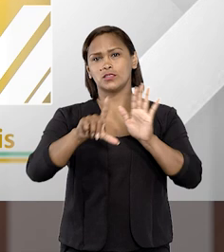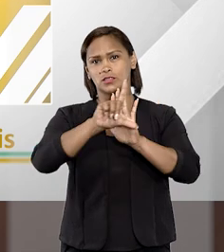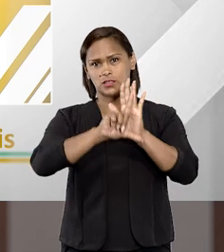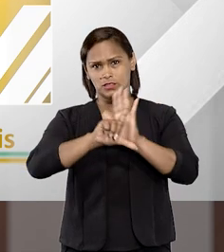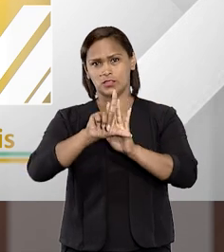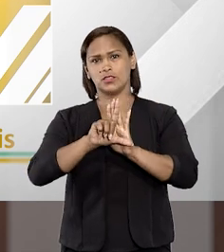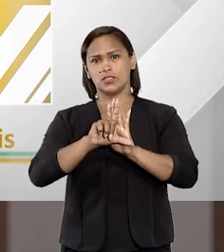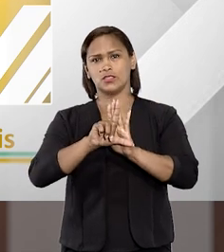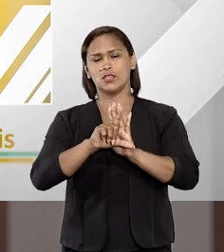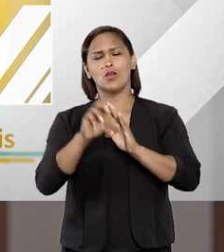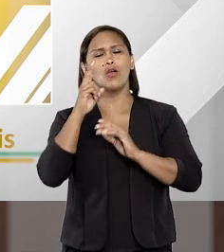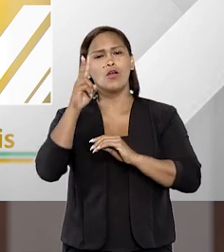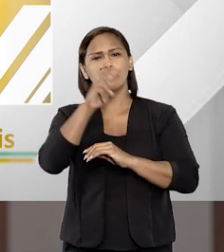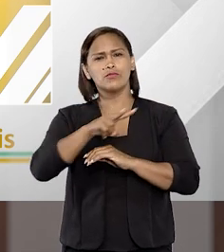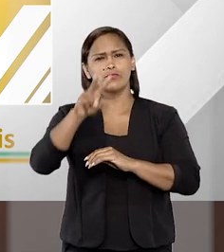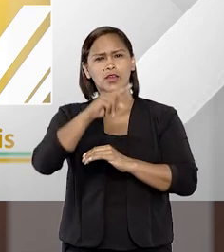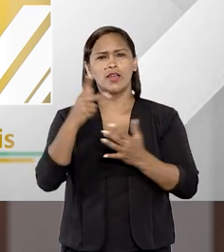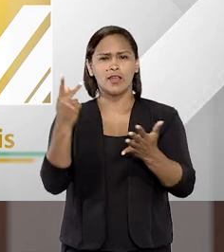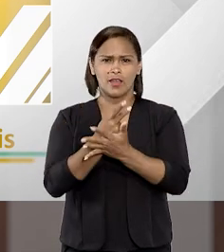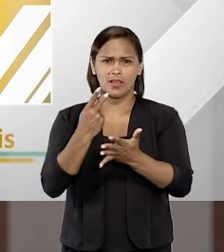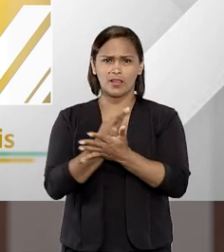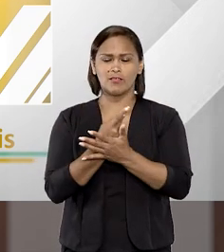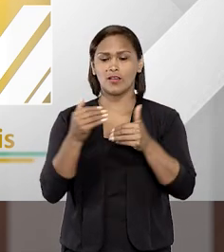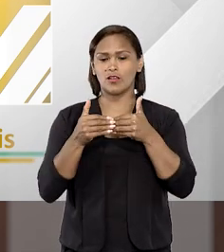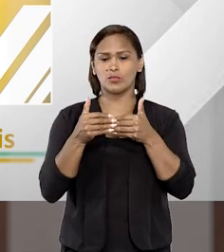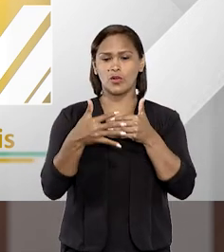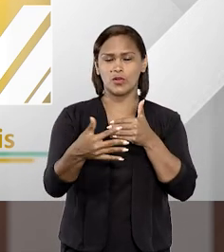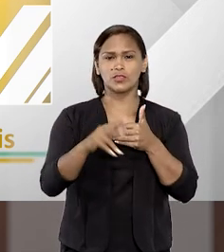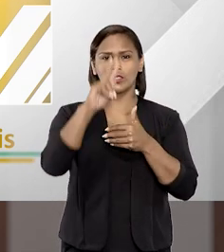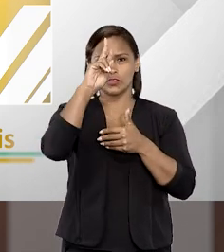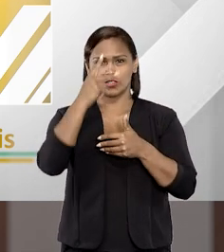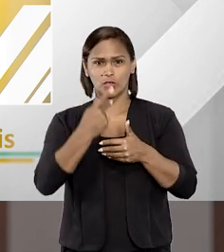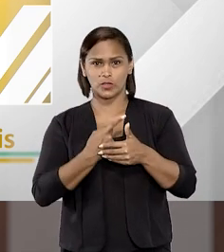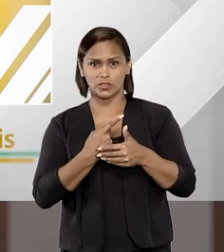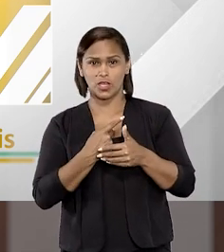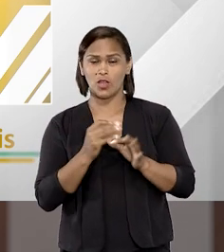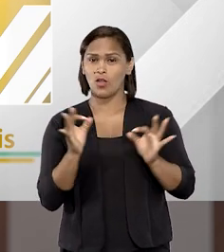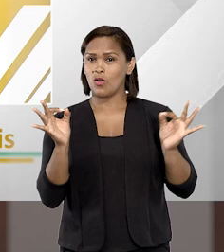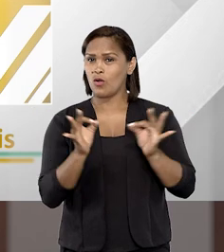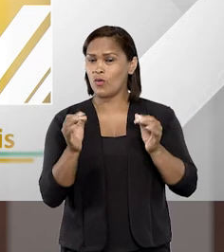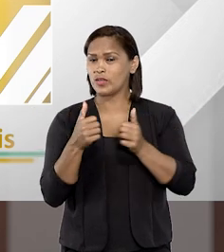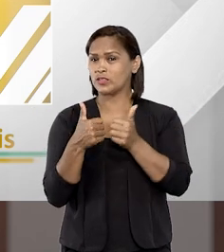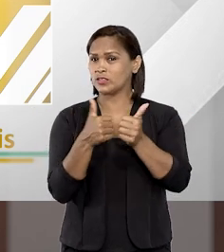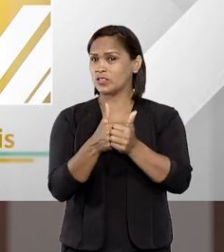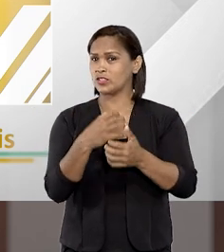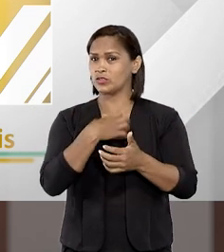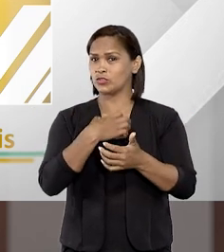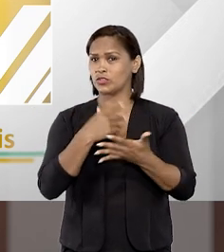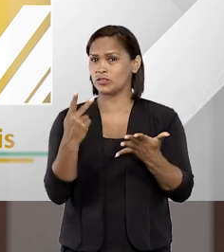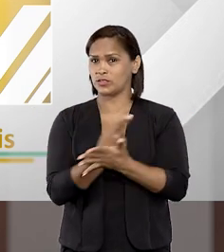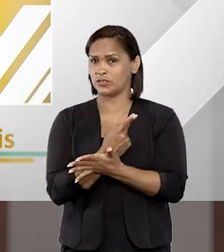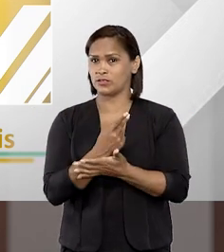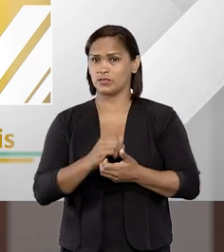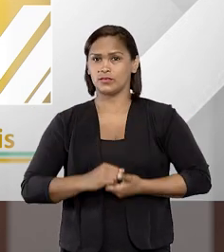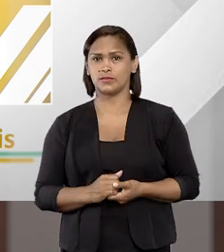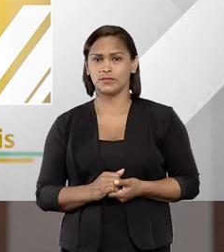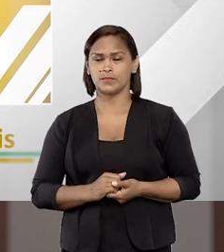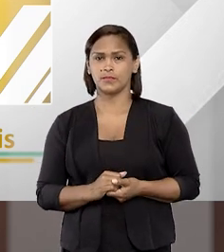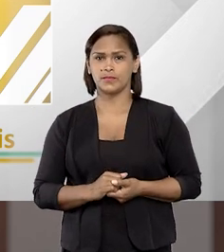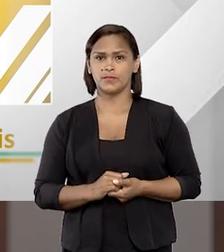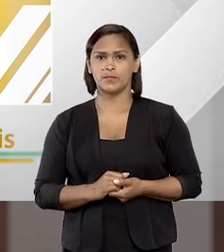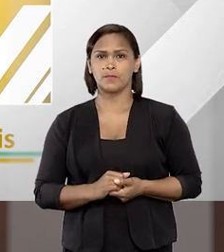legislação na sua visão ela é falha em relação ao processo de reconhecimento ou ela não é seguida da forma correta